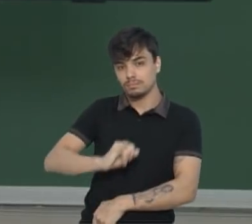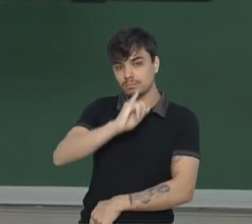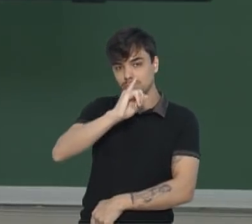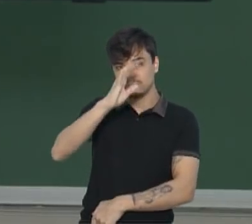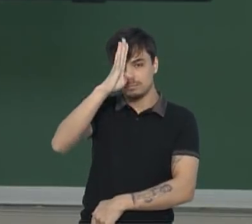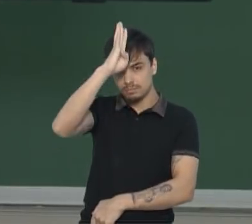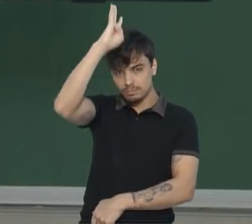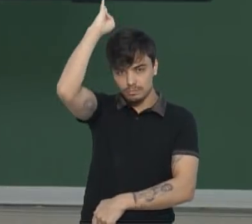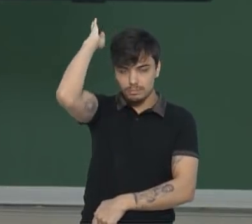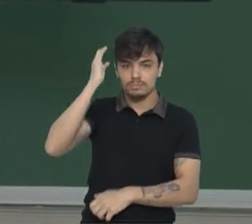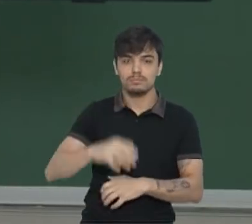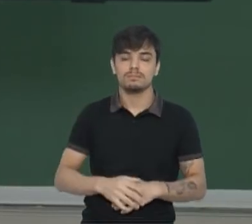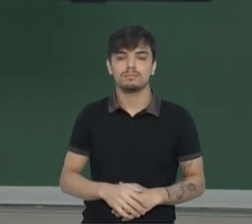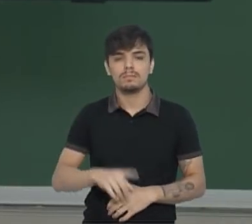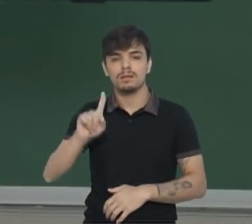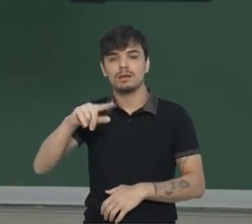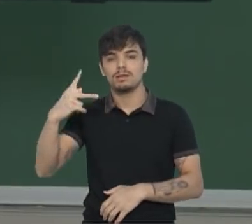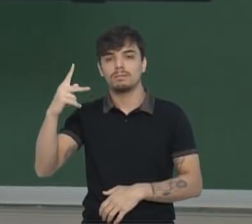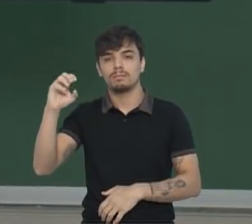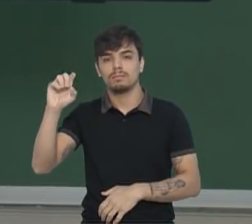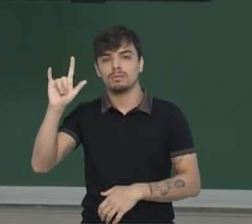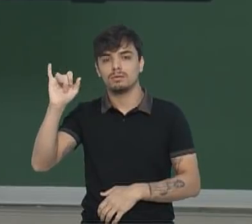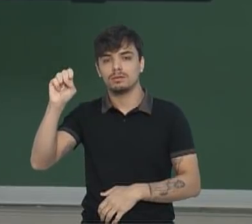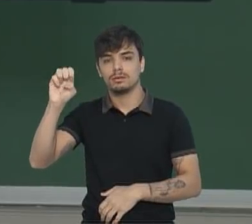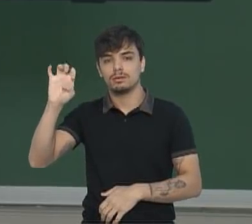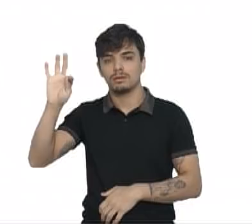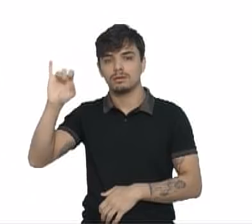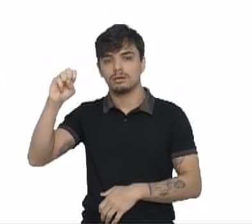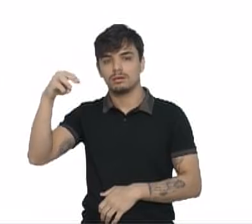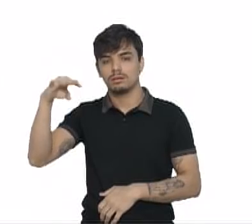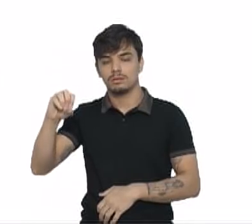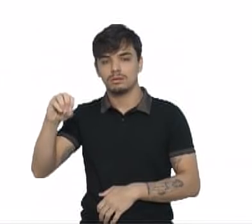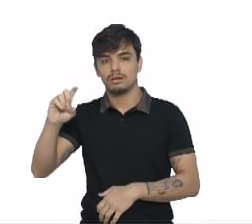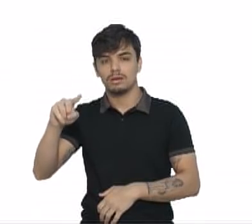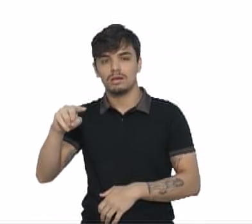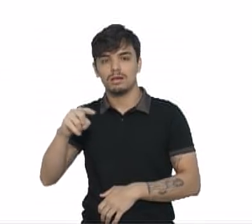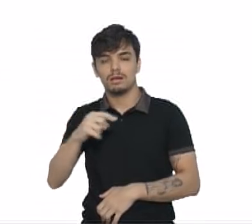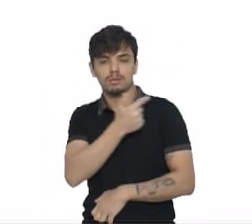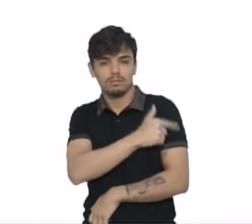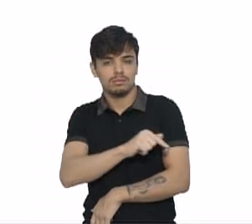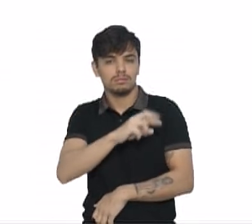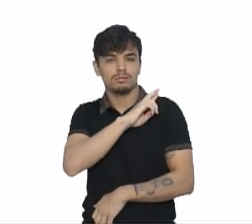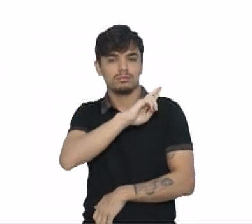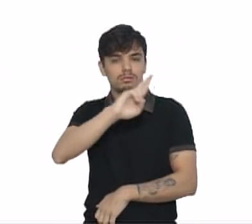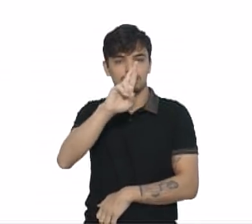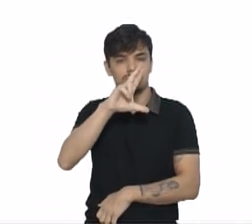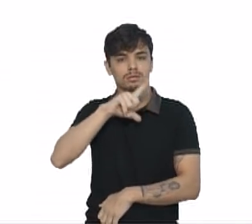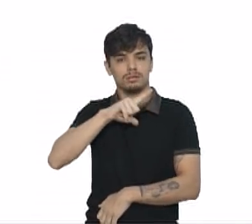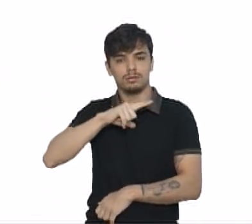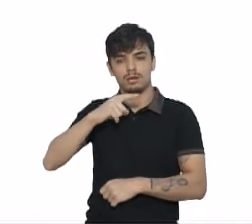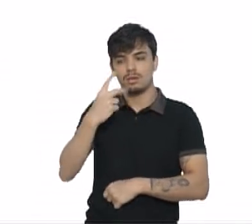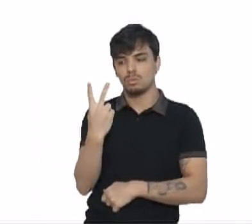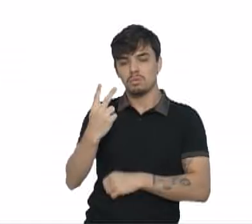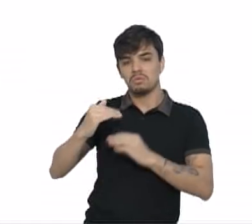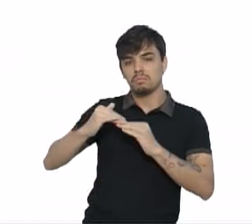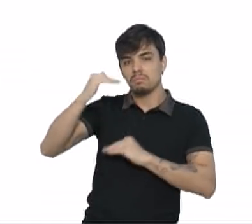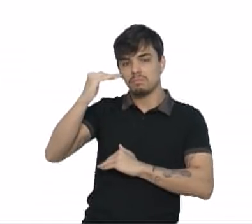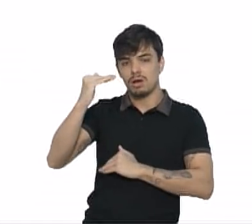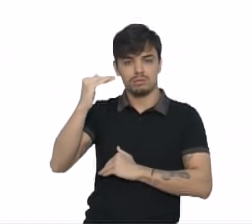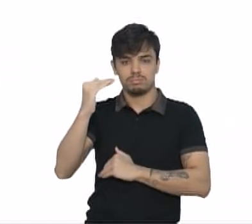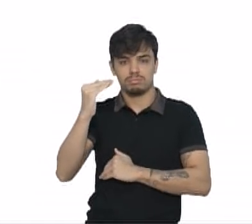Eram politeístas, quer dizer, adeptos de um sistema de crença religiosa que cultuavam 2 ou mais deuses ou